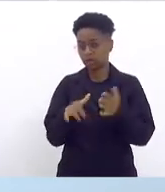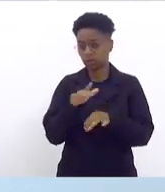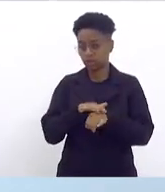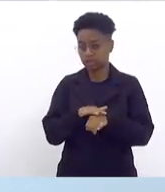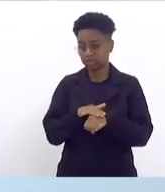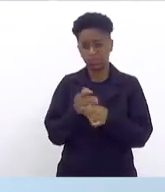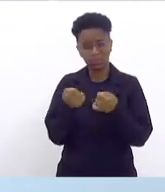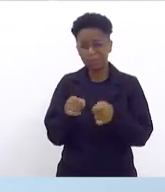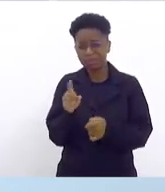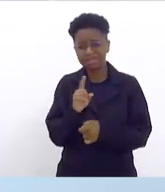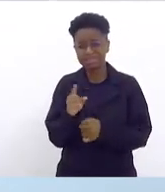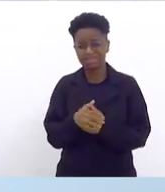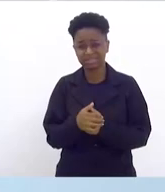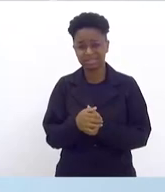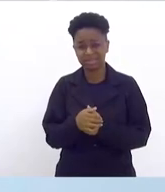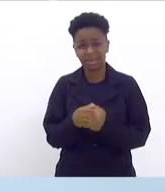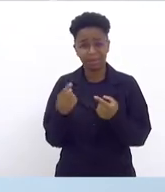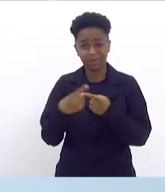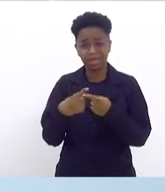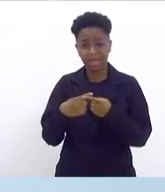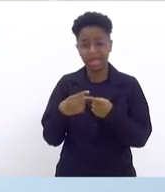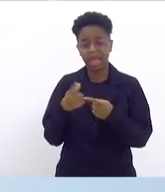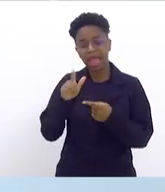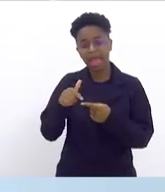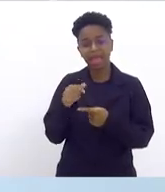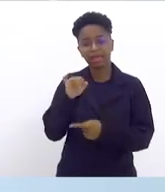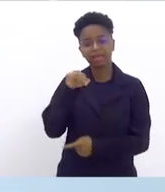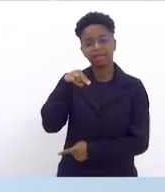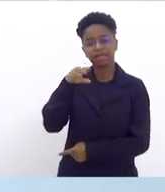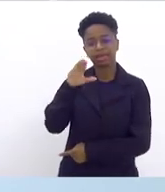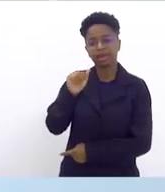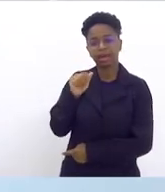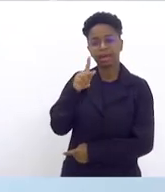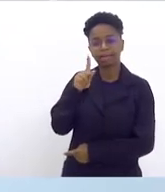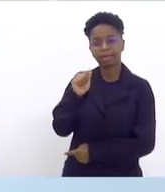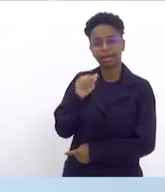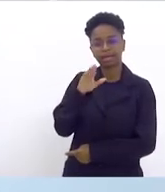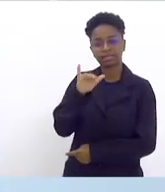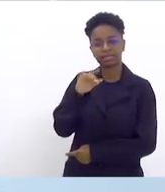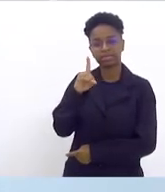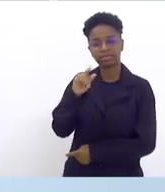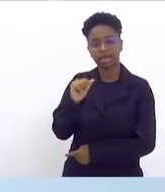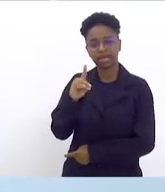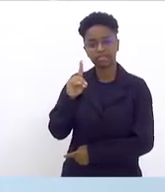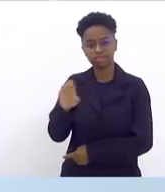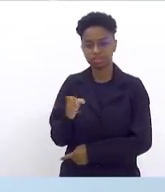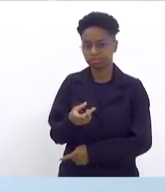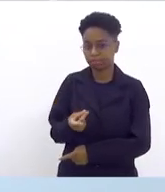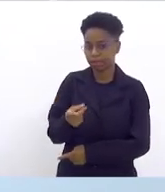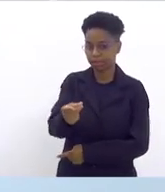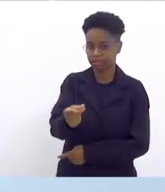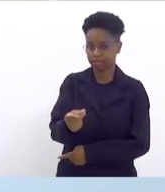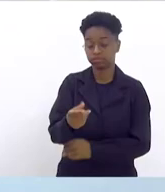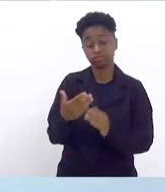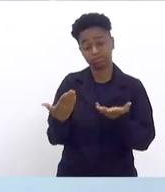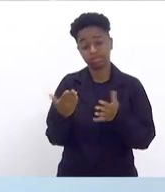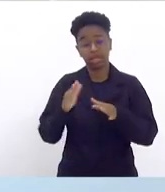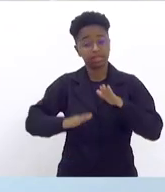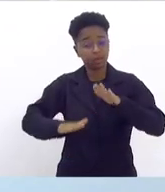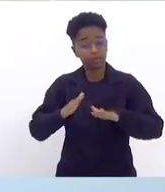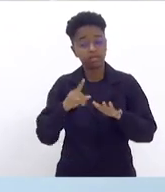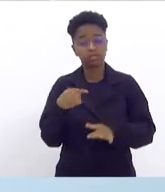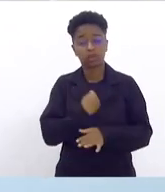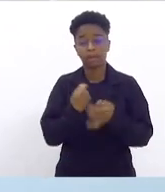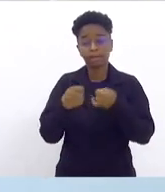disso, porque é incapacidade permanente. Então, eu acho que, talvez, é só para a gente aqui pensar